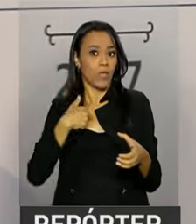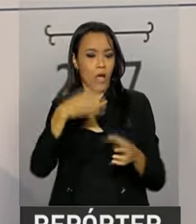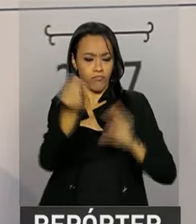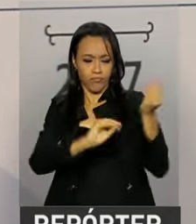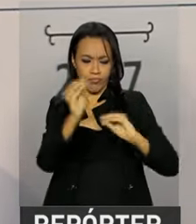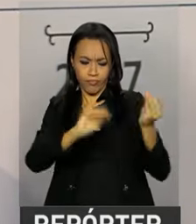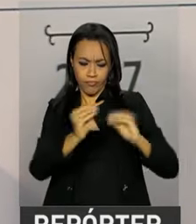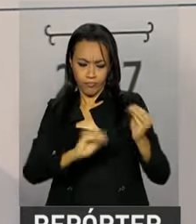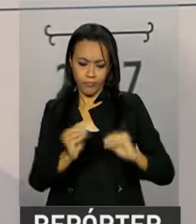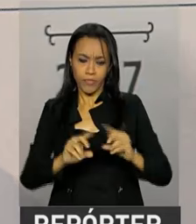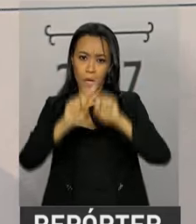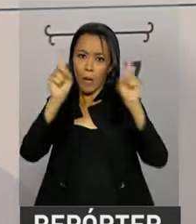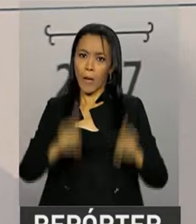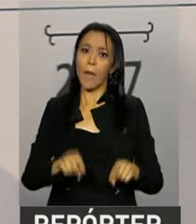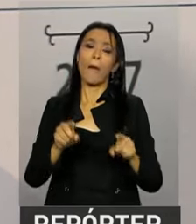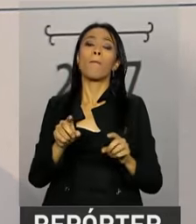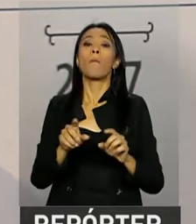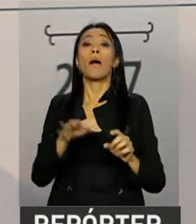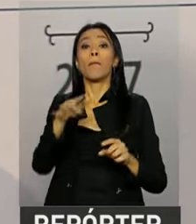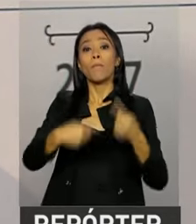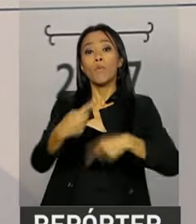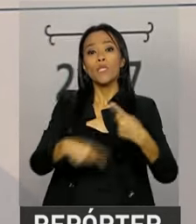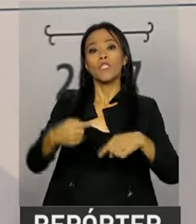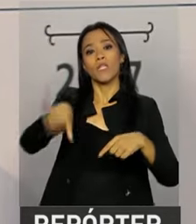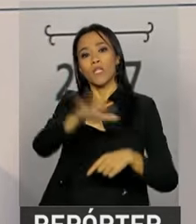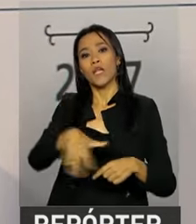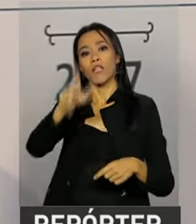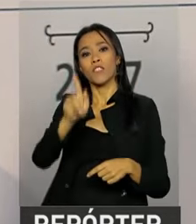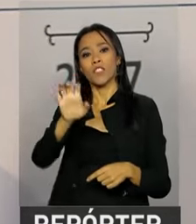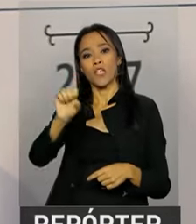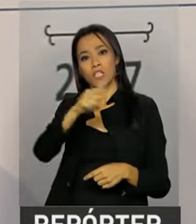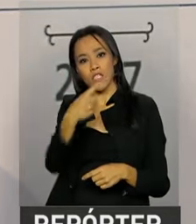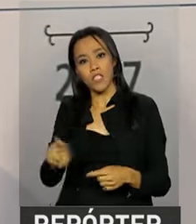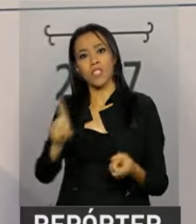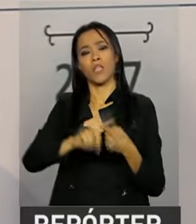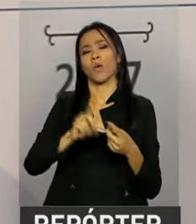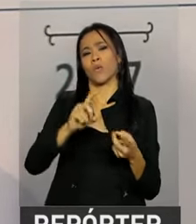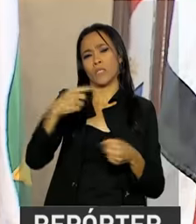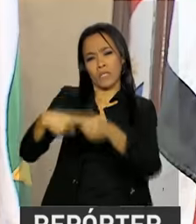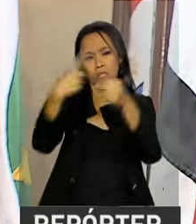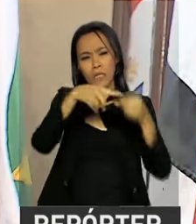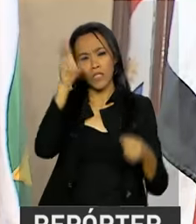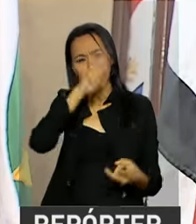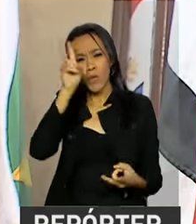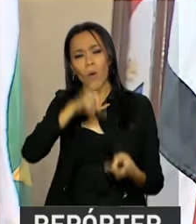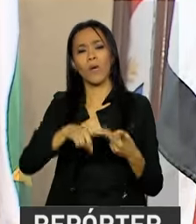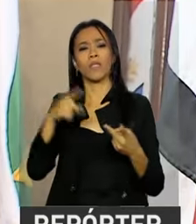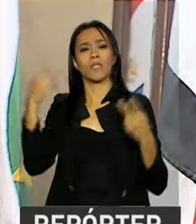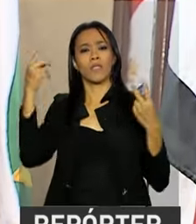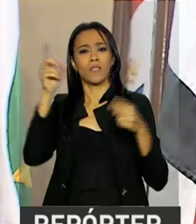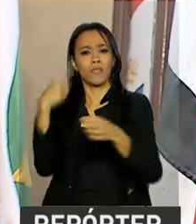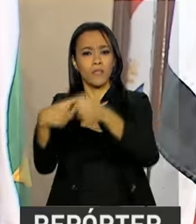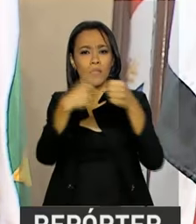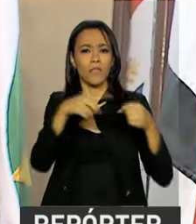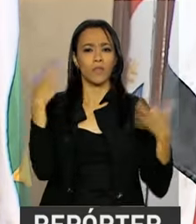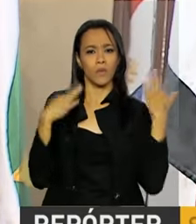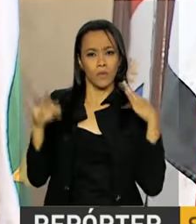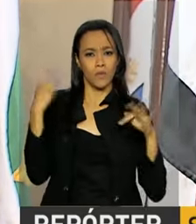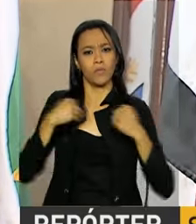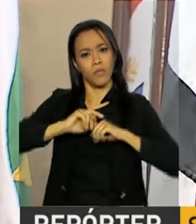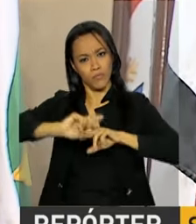uma política nacional de gestão para cidades históricas, turísticas e patrimônio mundial. O turismo, o